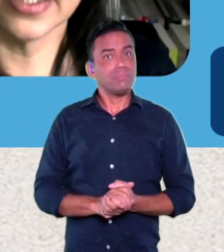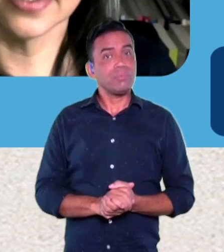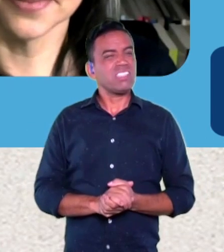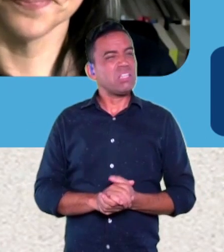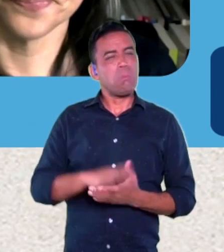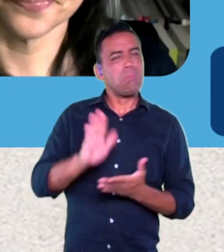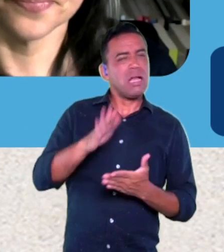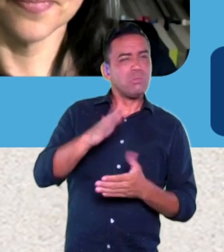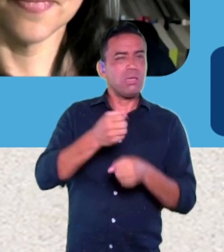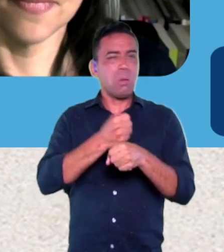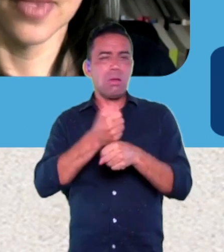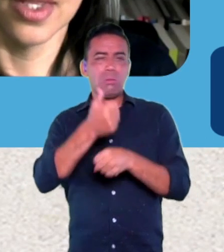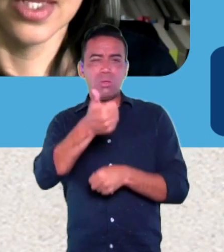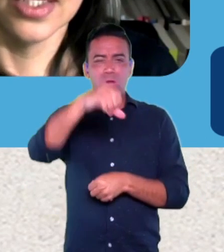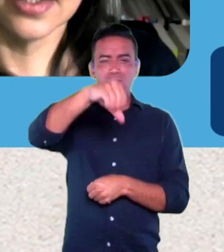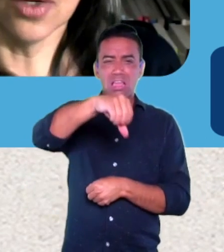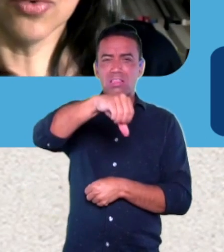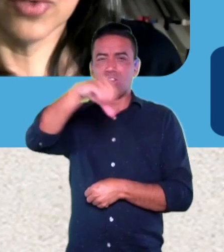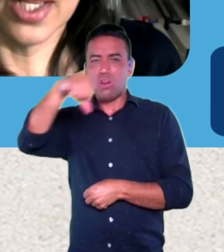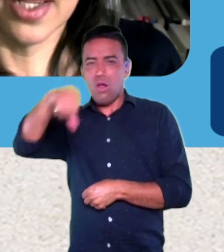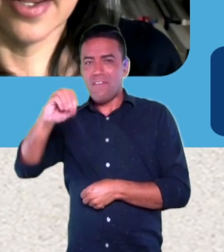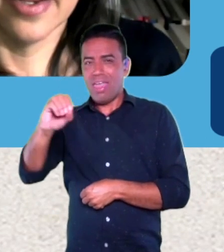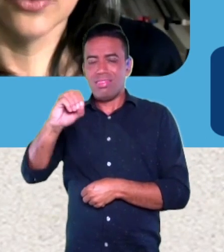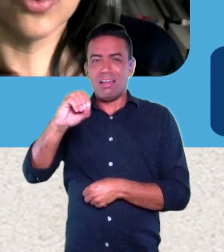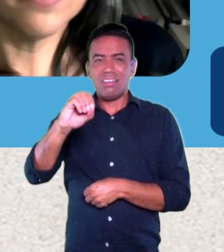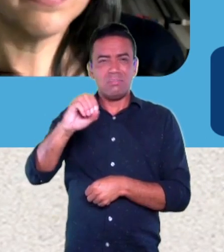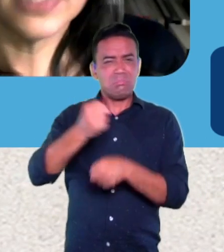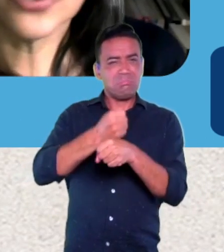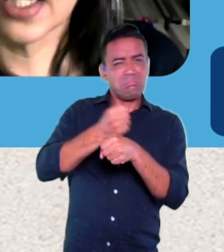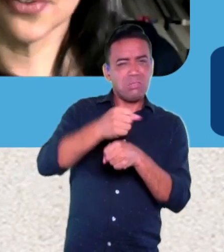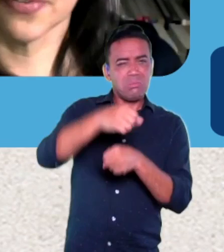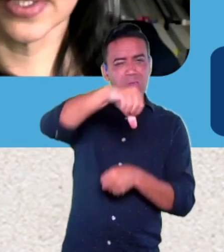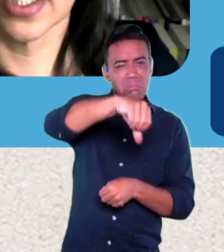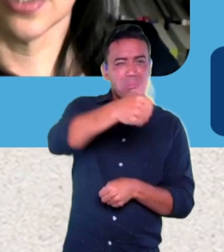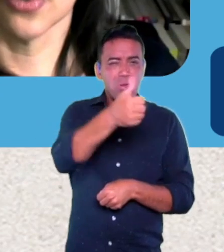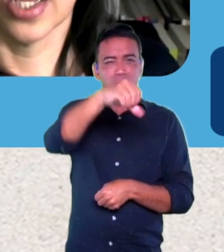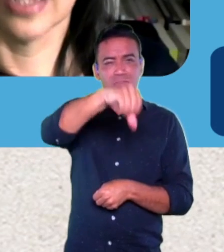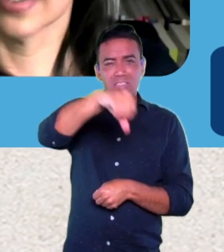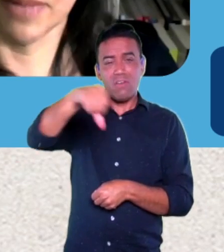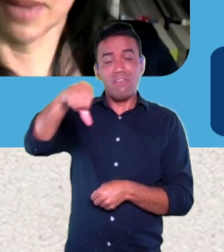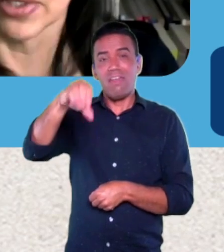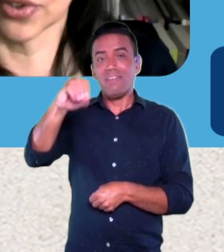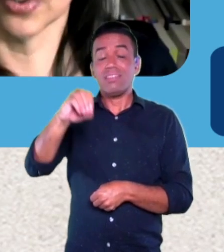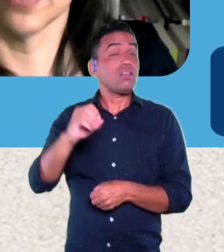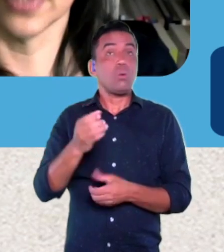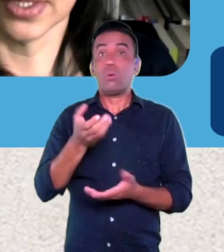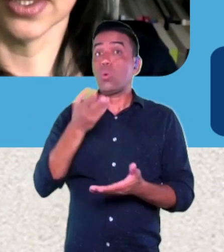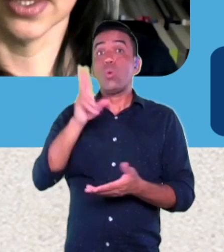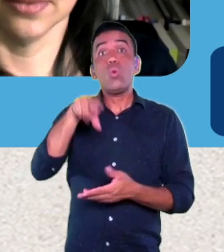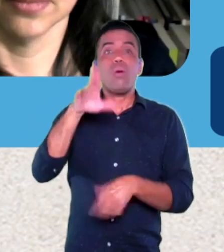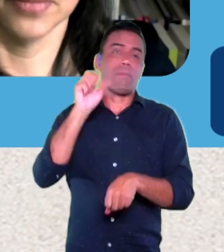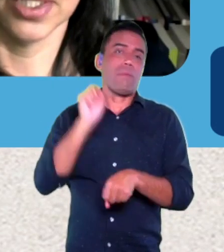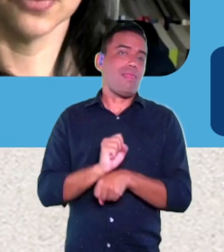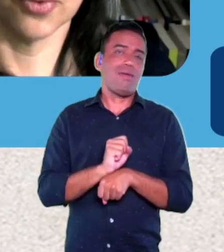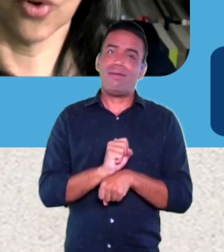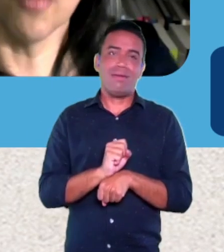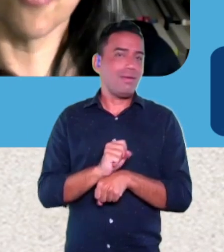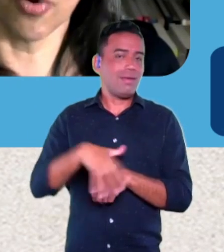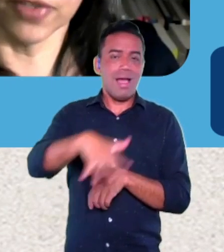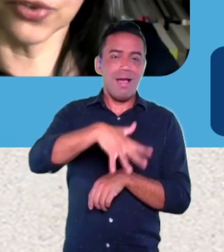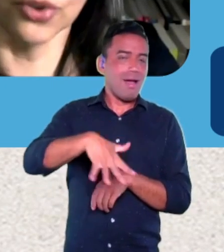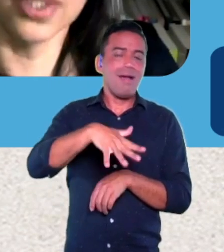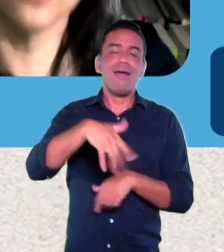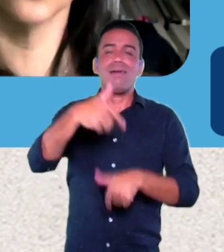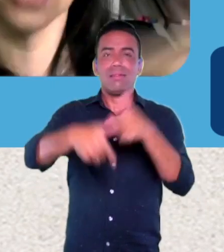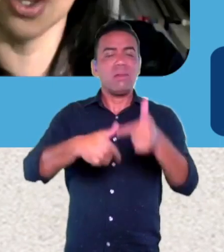anos 90. Então, nunca deixei de fazer isso, né? Essa que é a minha paixão na vida, né? Mesmo E você fala